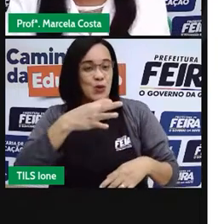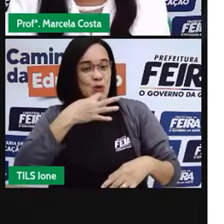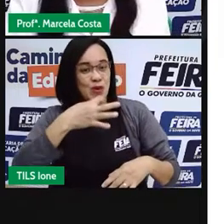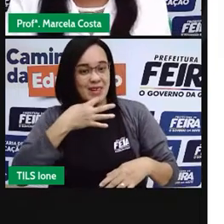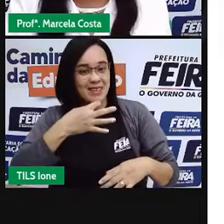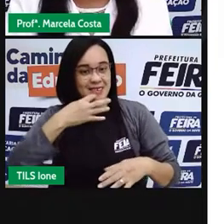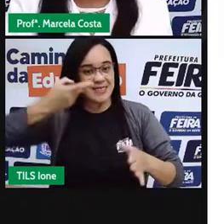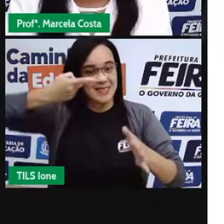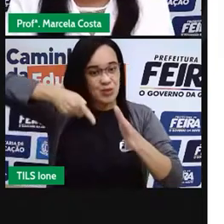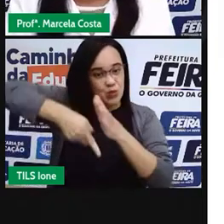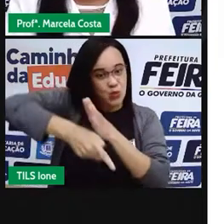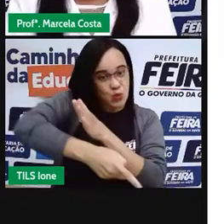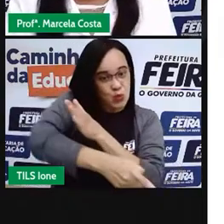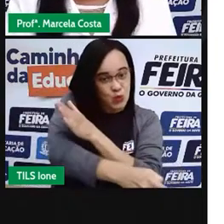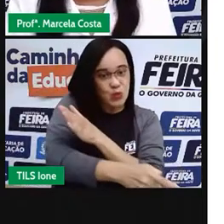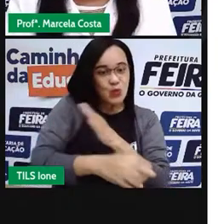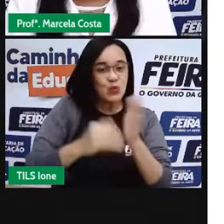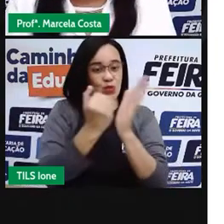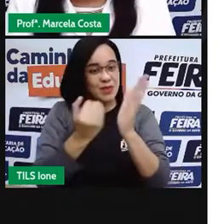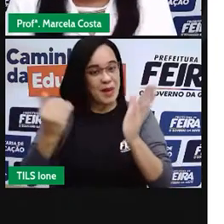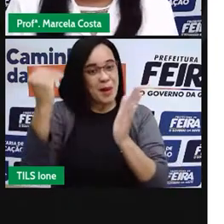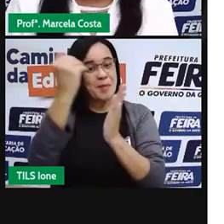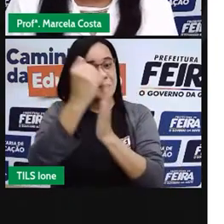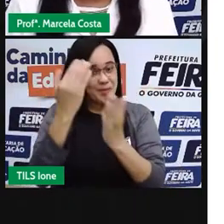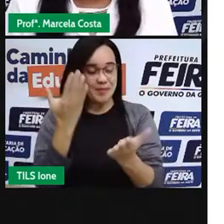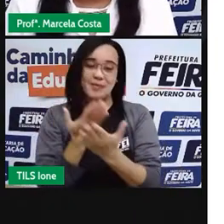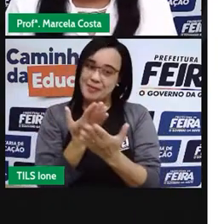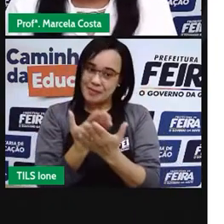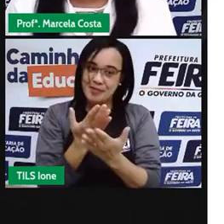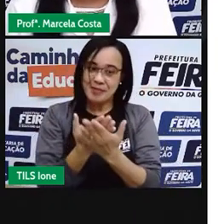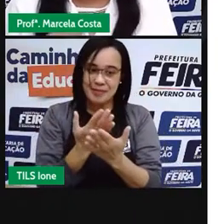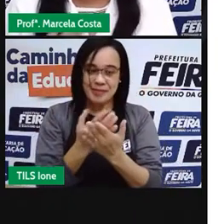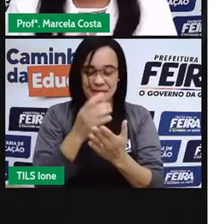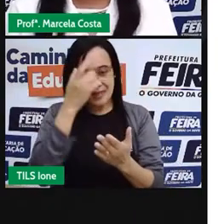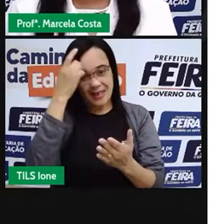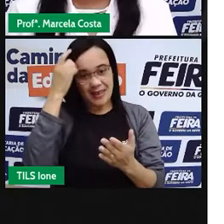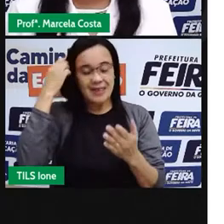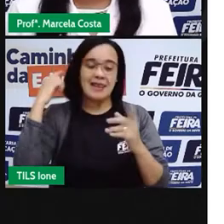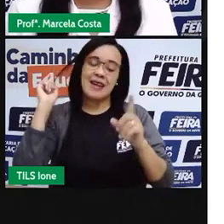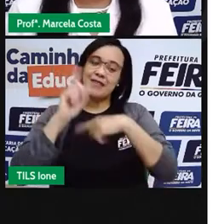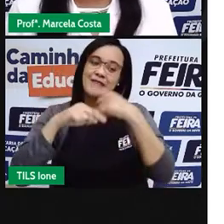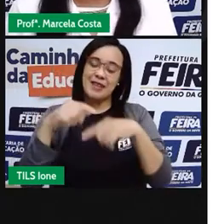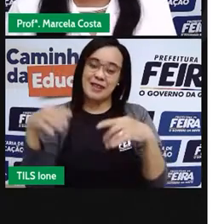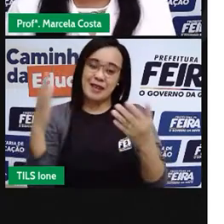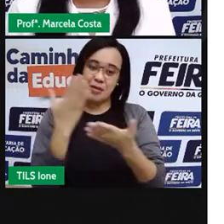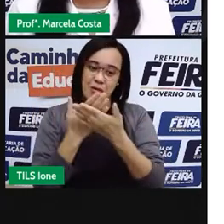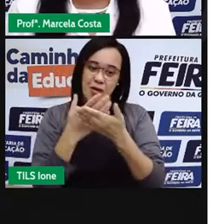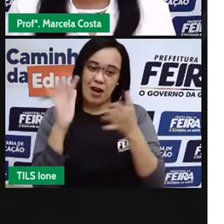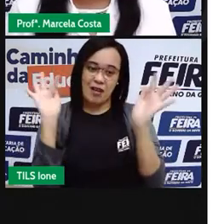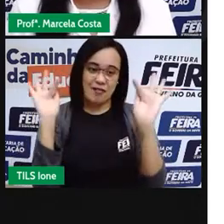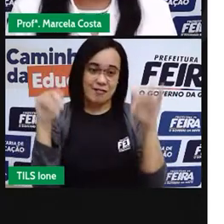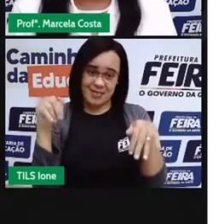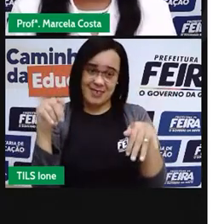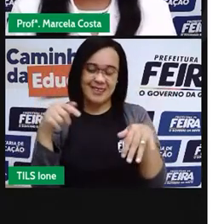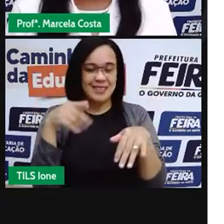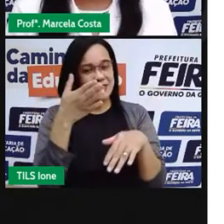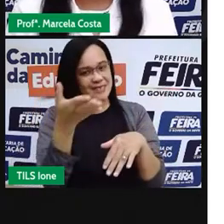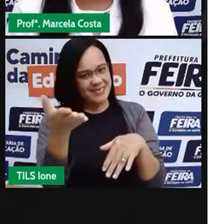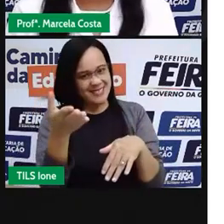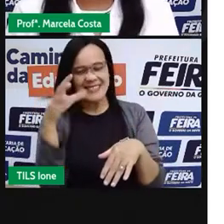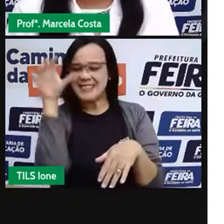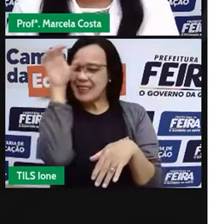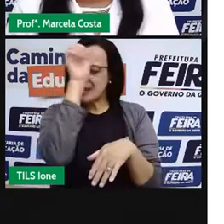assunto durante a aula. Com essa aula, né, ao final, eu espero que você tenha aprendido